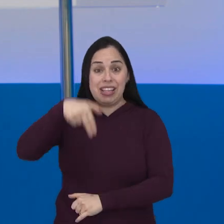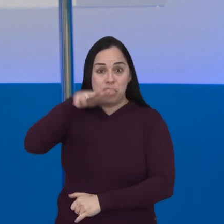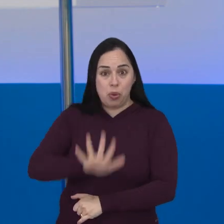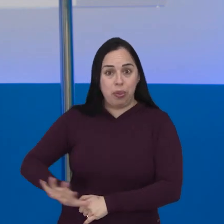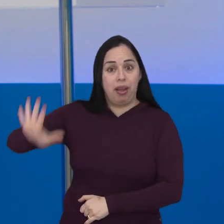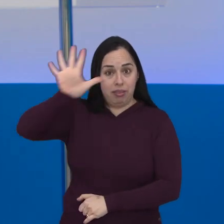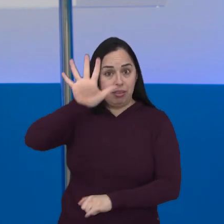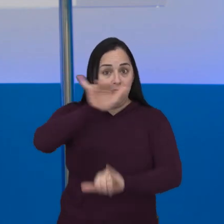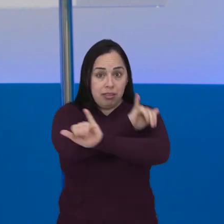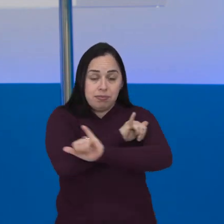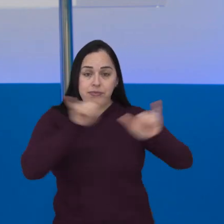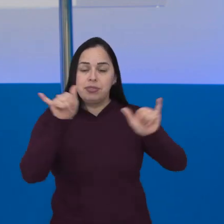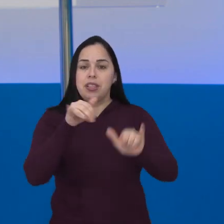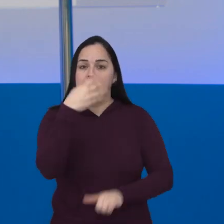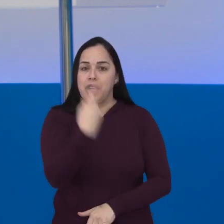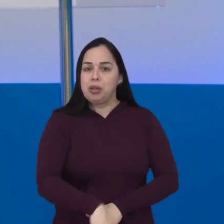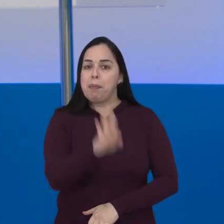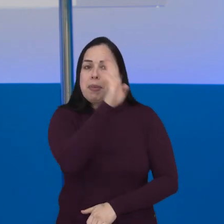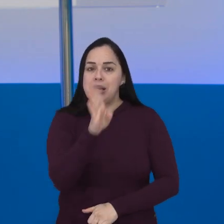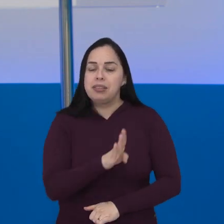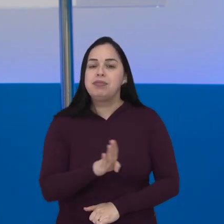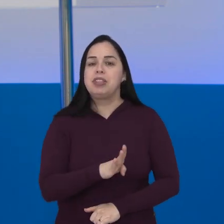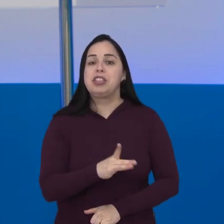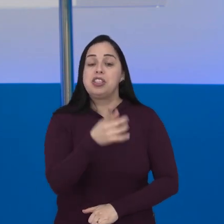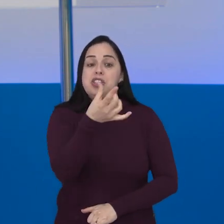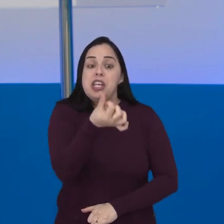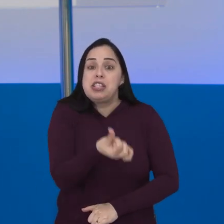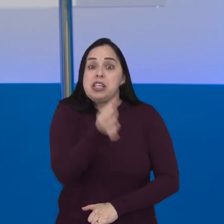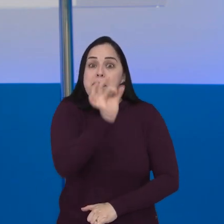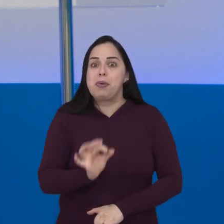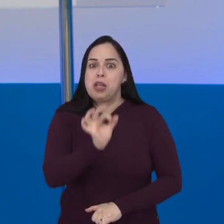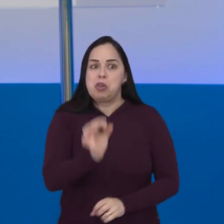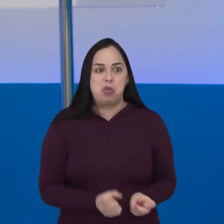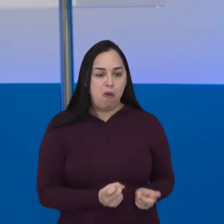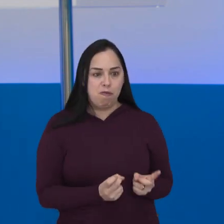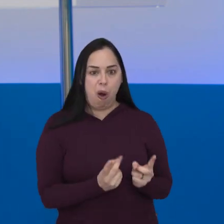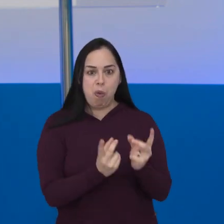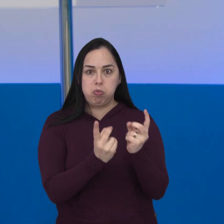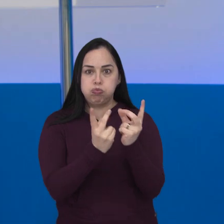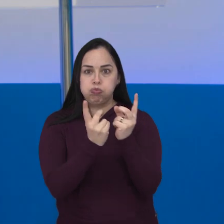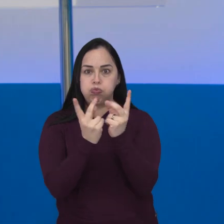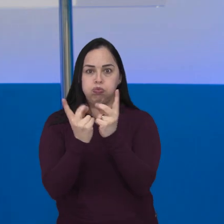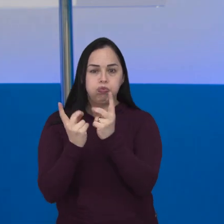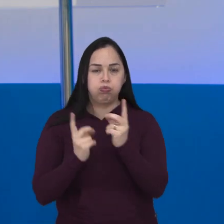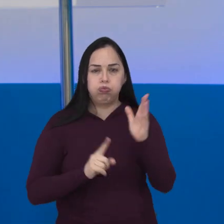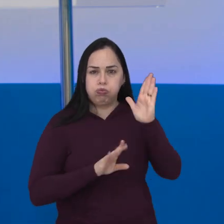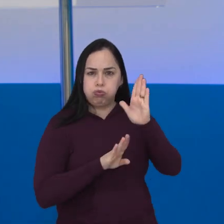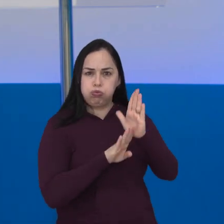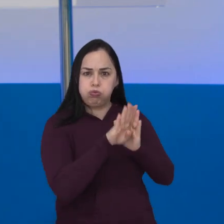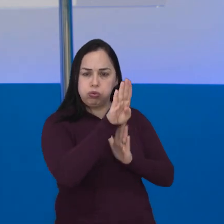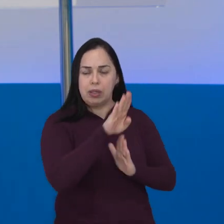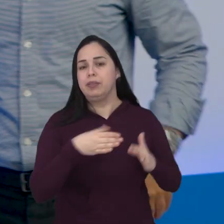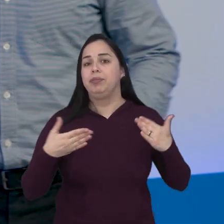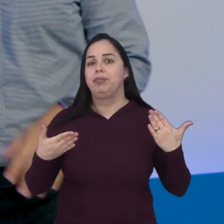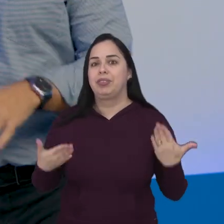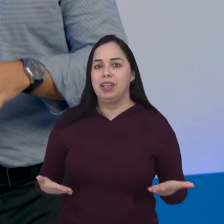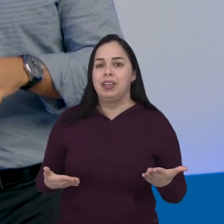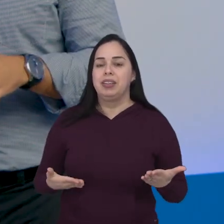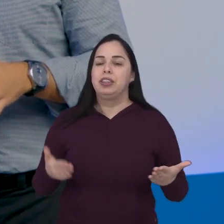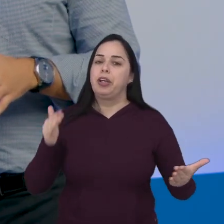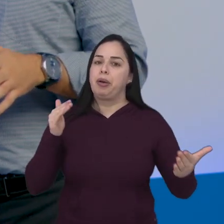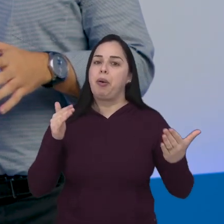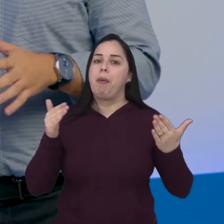de Veículos Automotores, o Brasil registrou uma alta de 16,3% no número de emplacamentos.